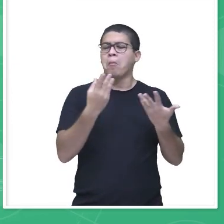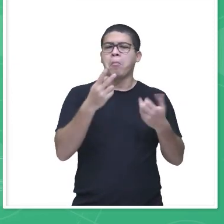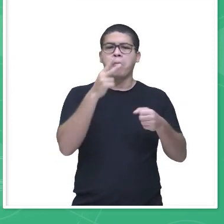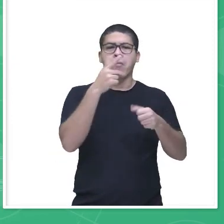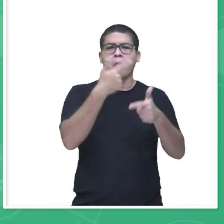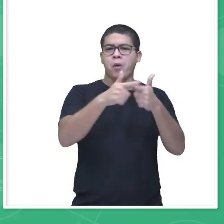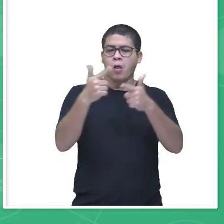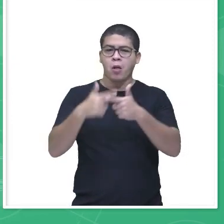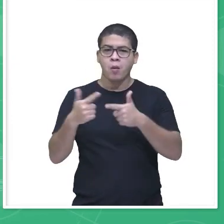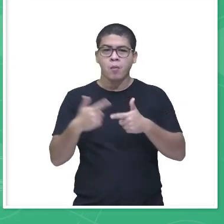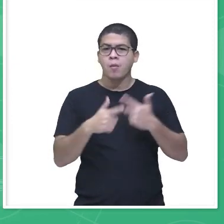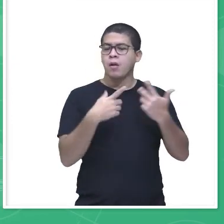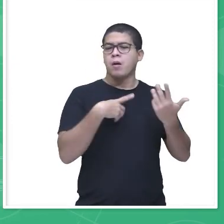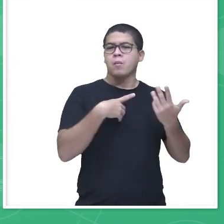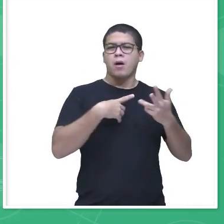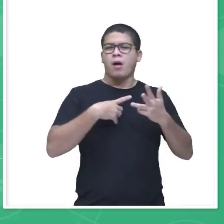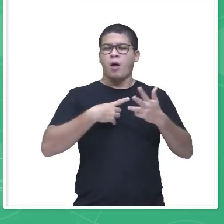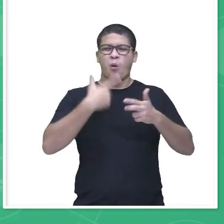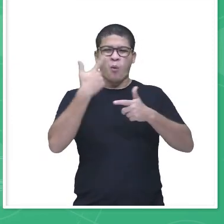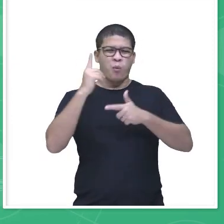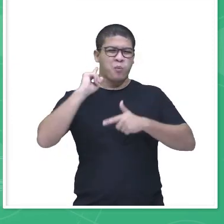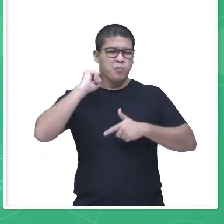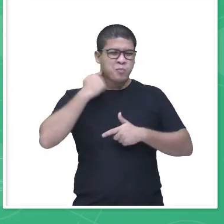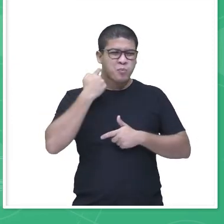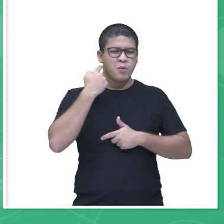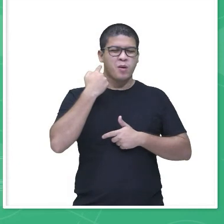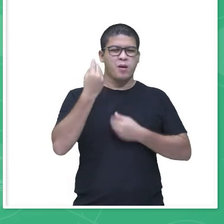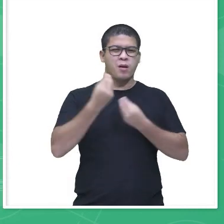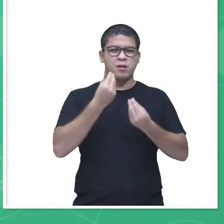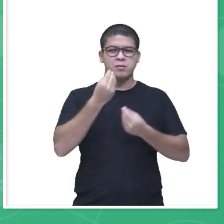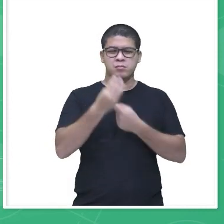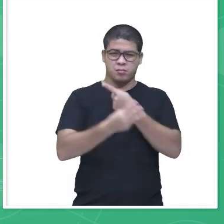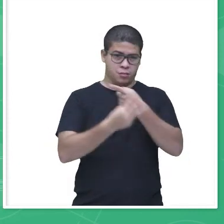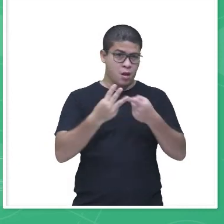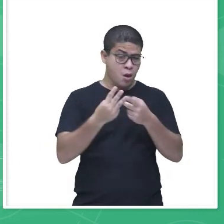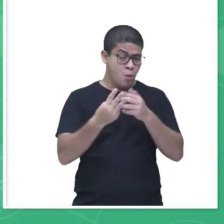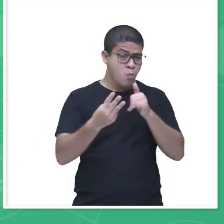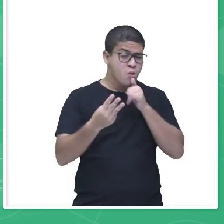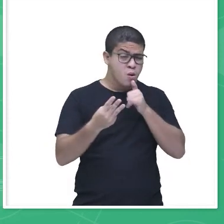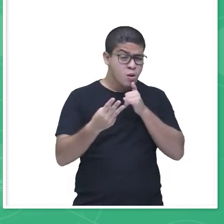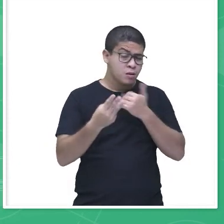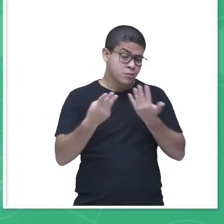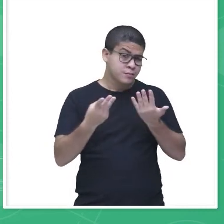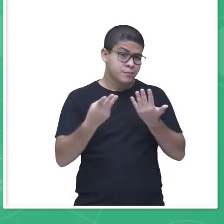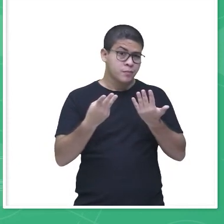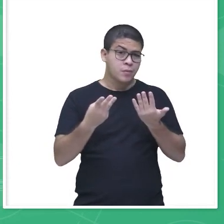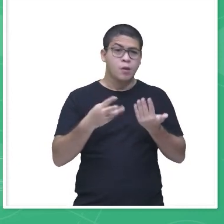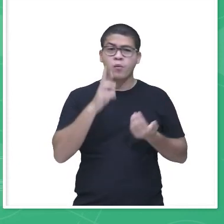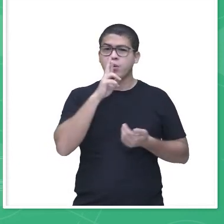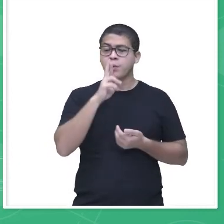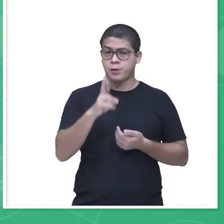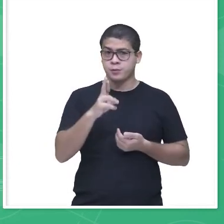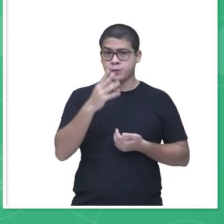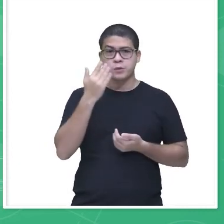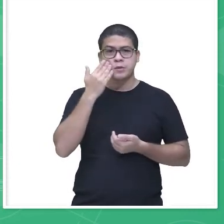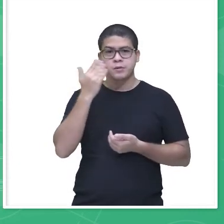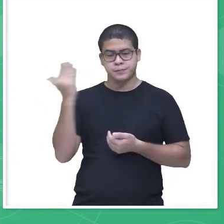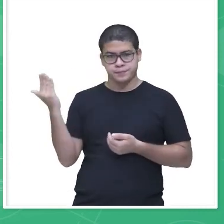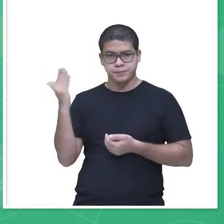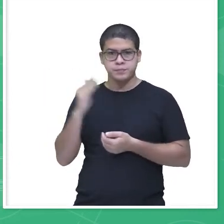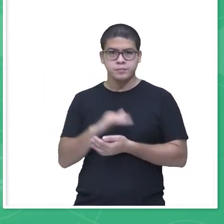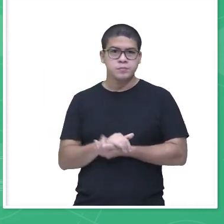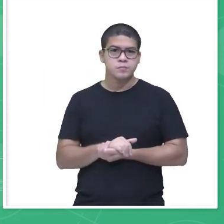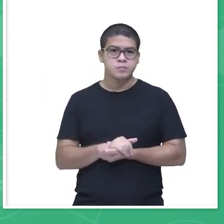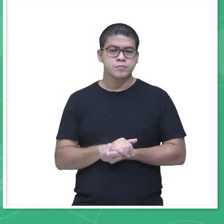tem uma boa higiene, né? Então, cite no mínimo três delas. Então, vamos ver aí a resposta. Como